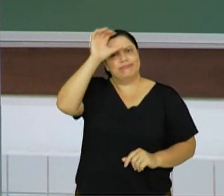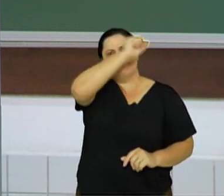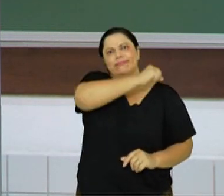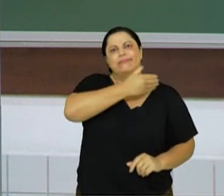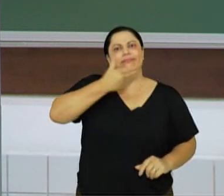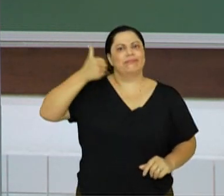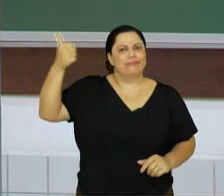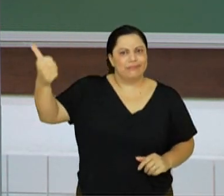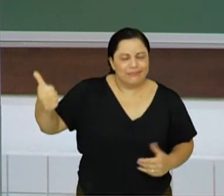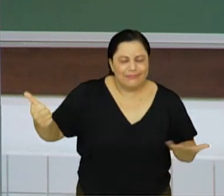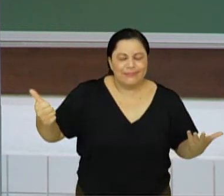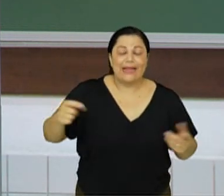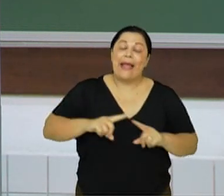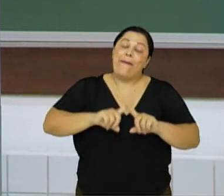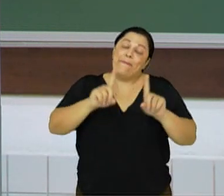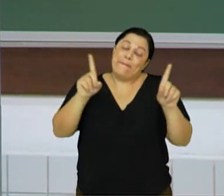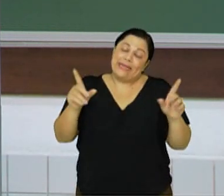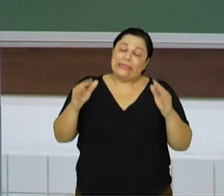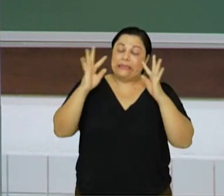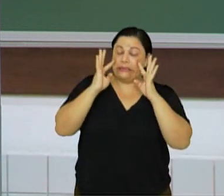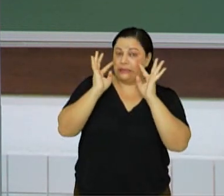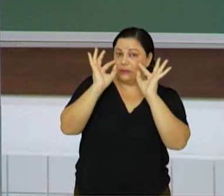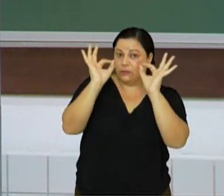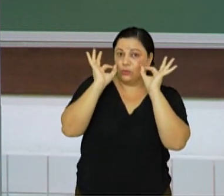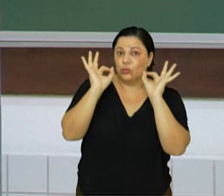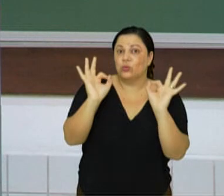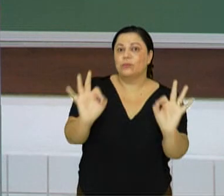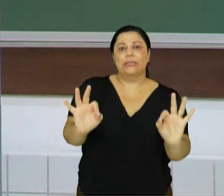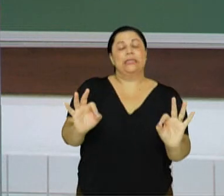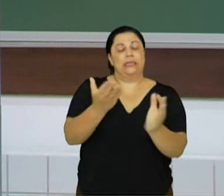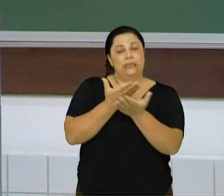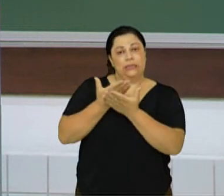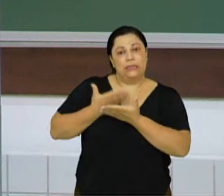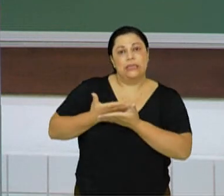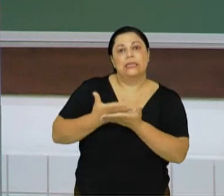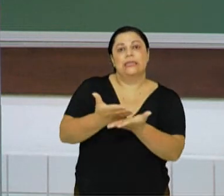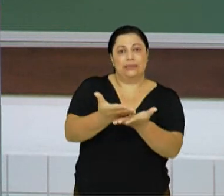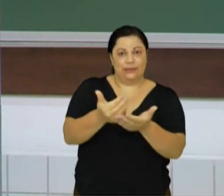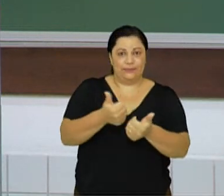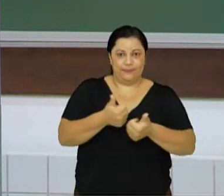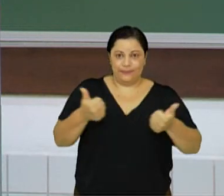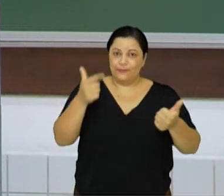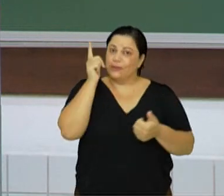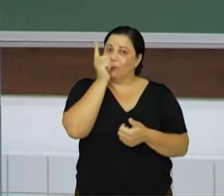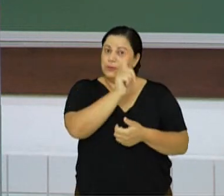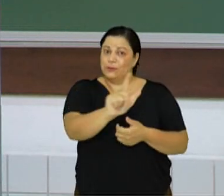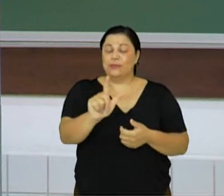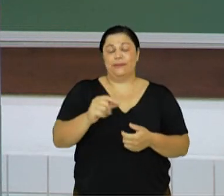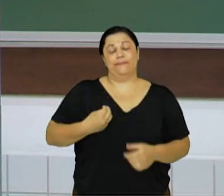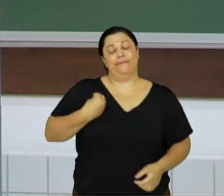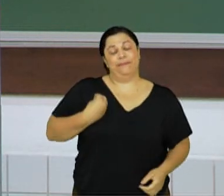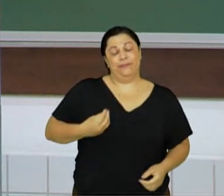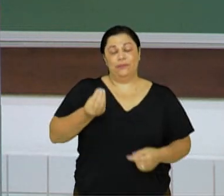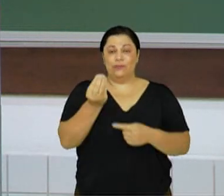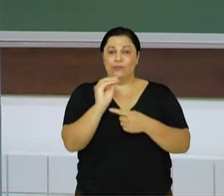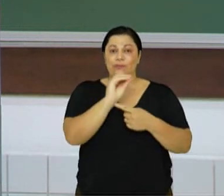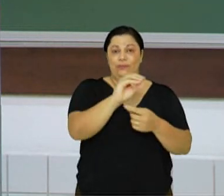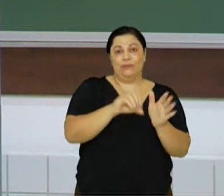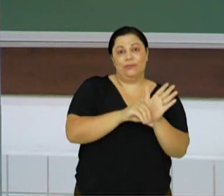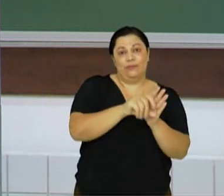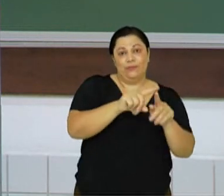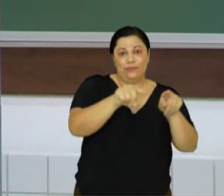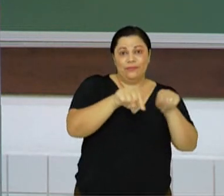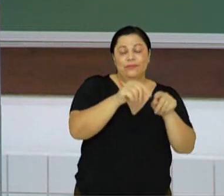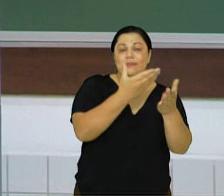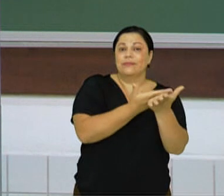melhor. Mas quem não consegue, preste atenção durante a aula e vai conseguir. Não esqueçam de validar a sua presença lá no Classroom. E